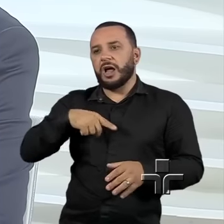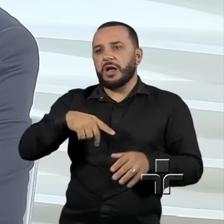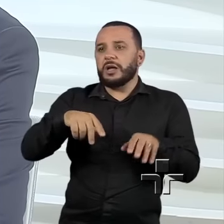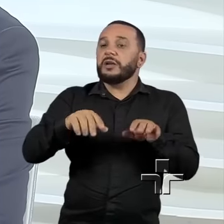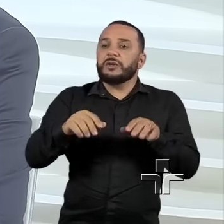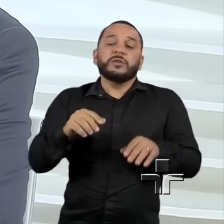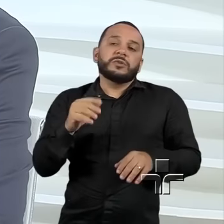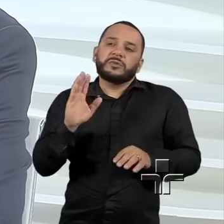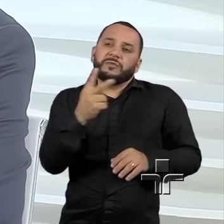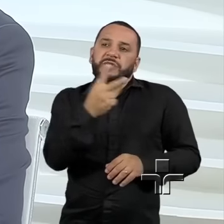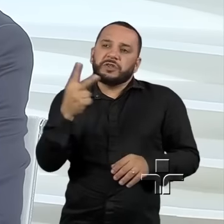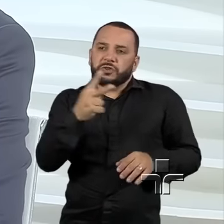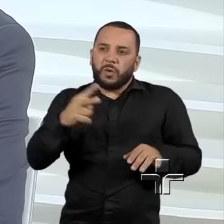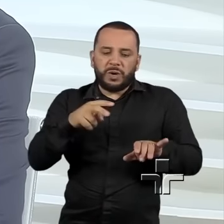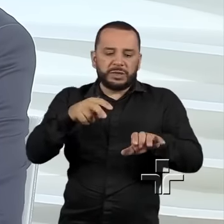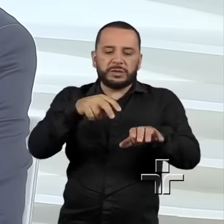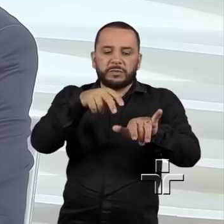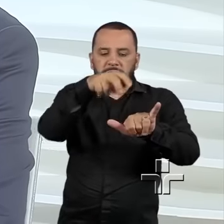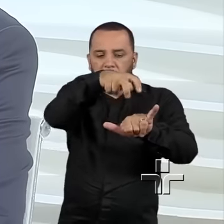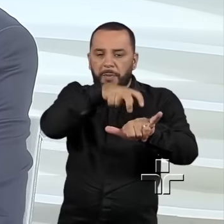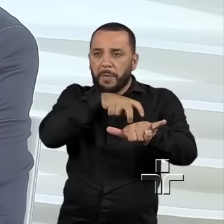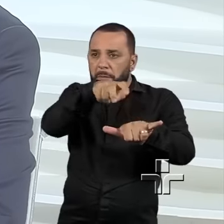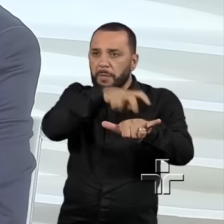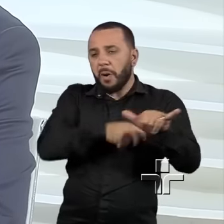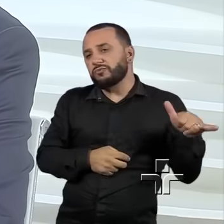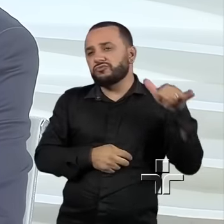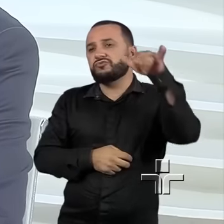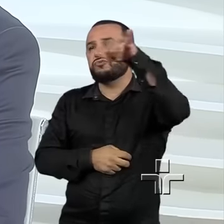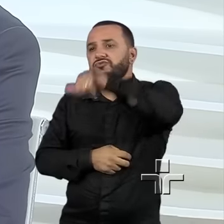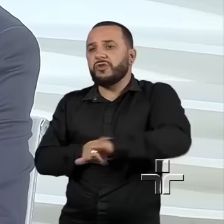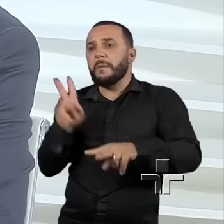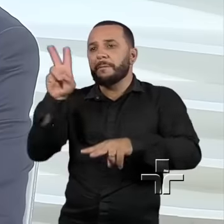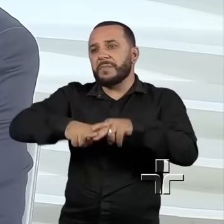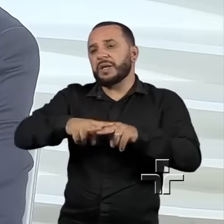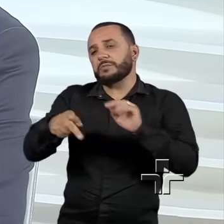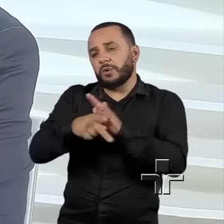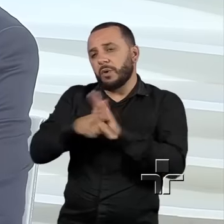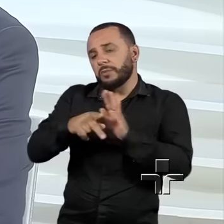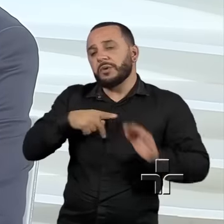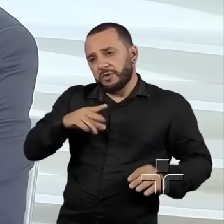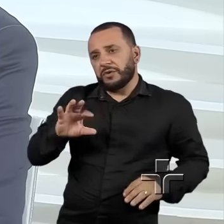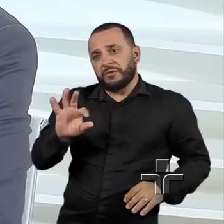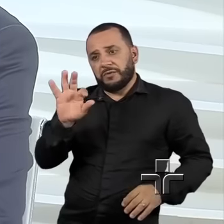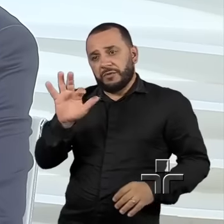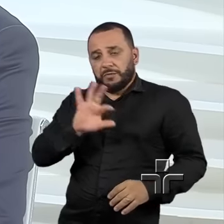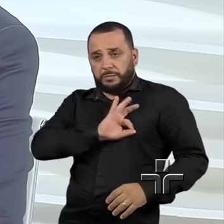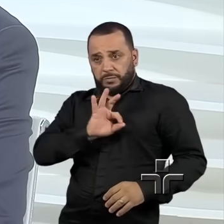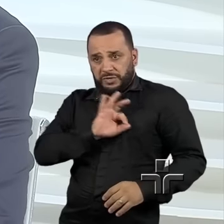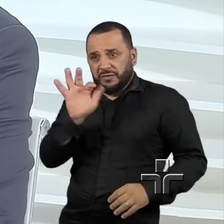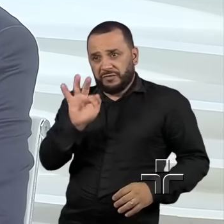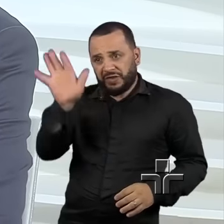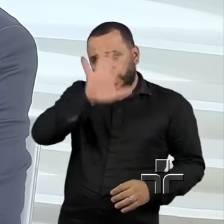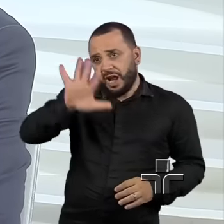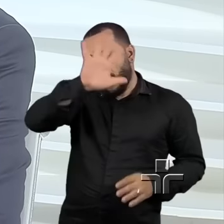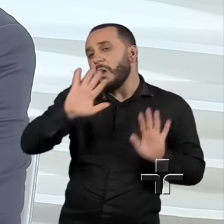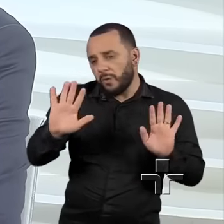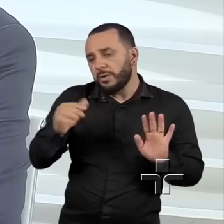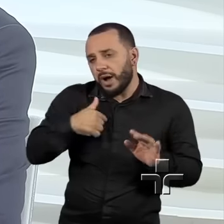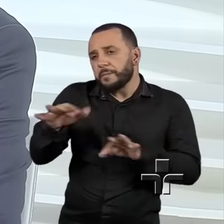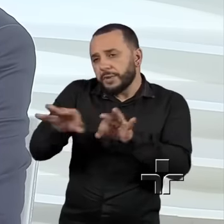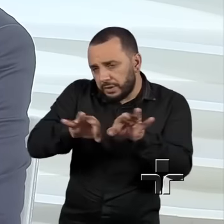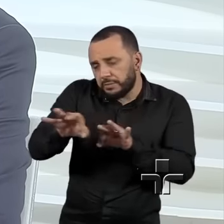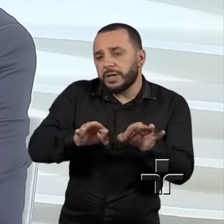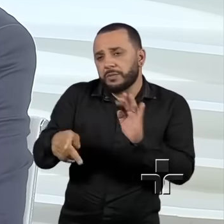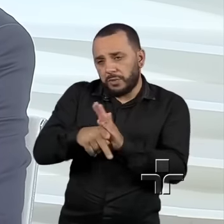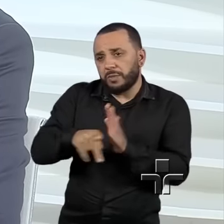presídios federais é assim ação determinação planejamento e comando é assim que nós estamos fazendo com a